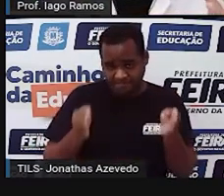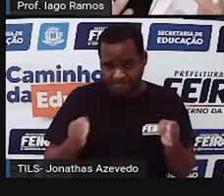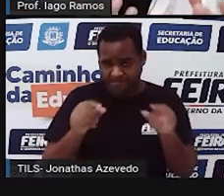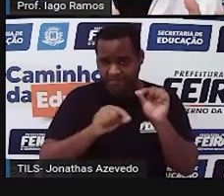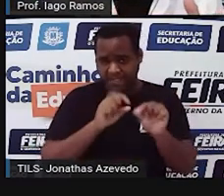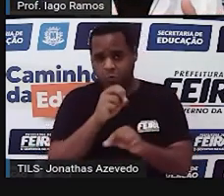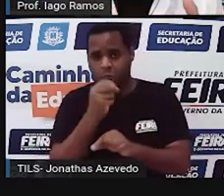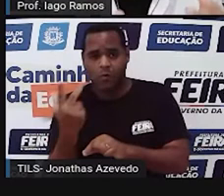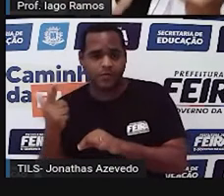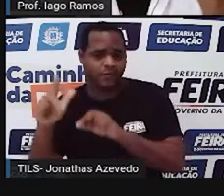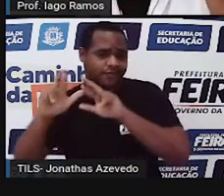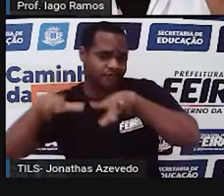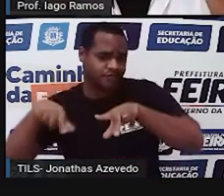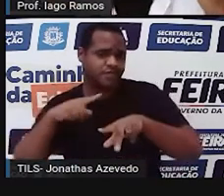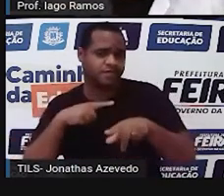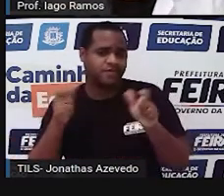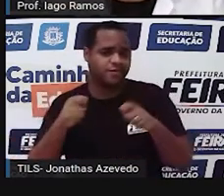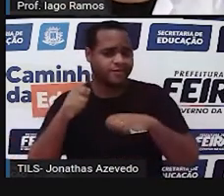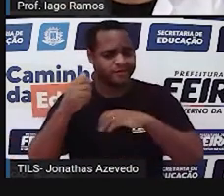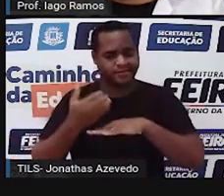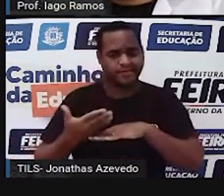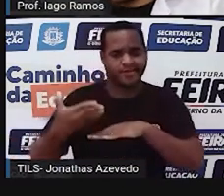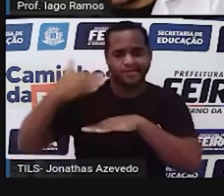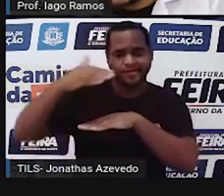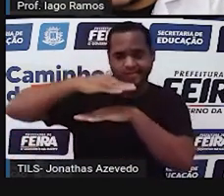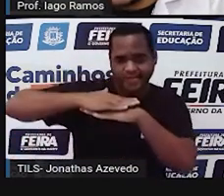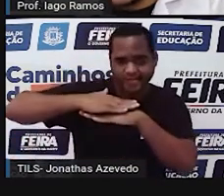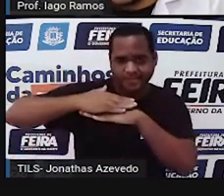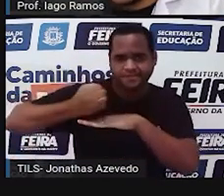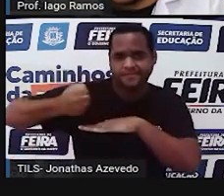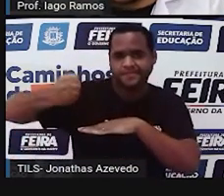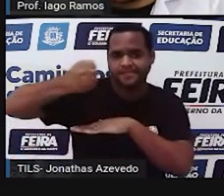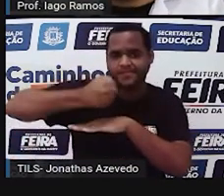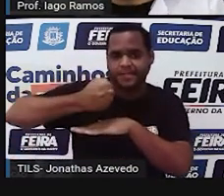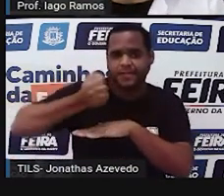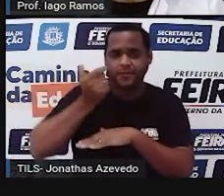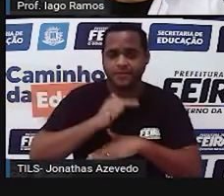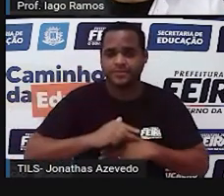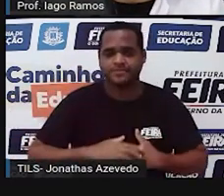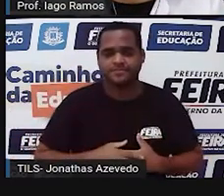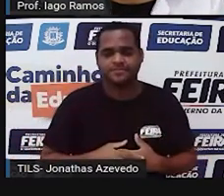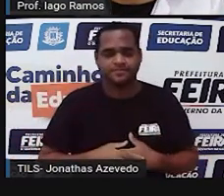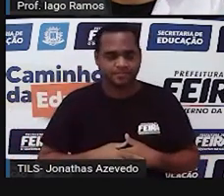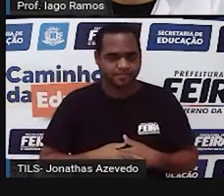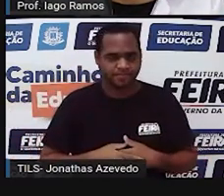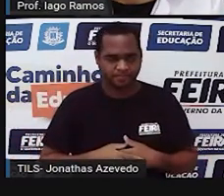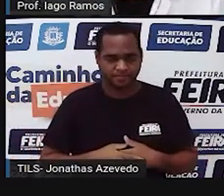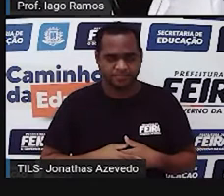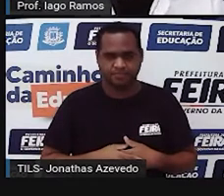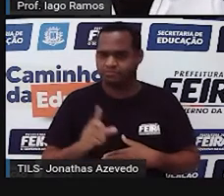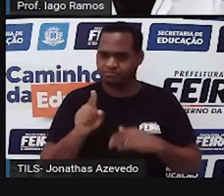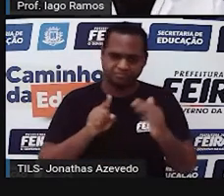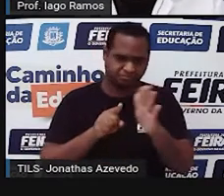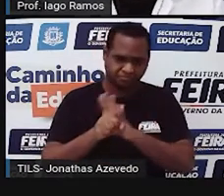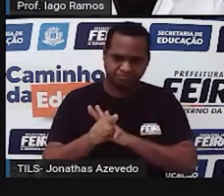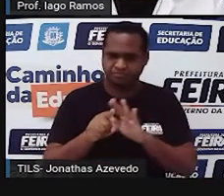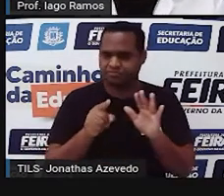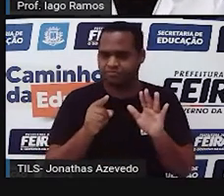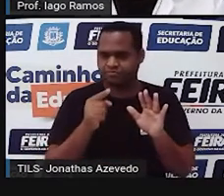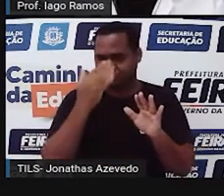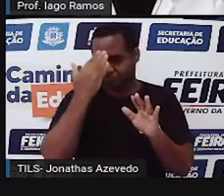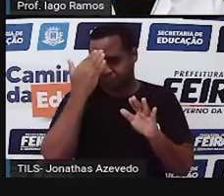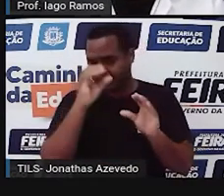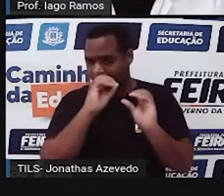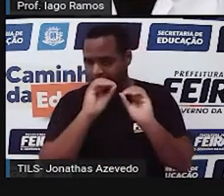parte desse objeto fica acima da mesa Tá bom quando eu te faço essa pergunta eu tô tentando